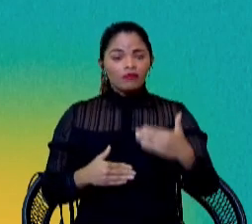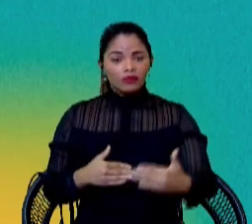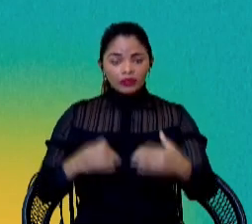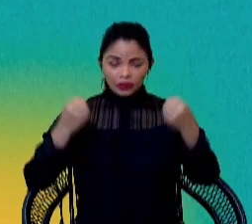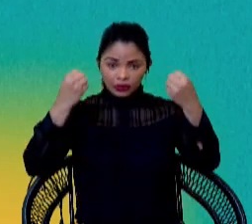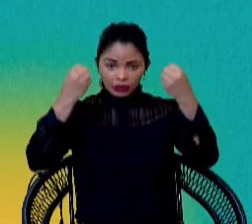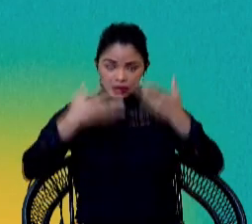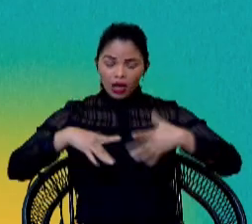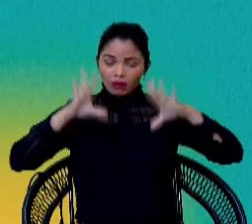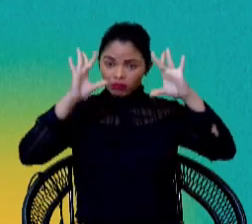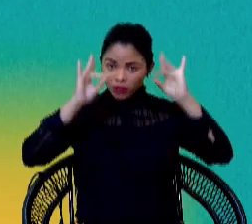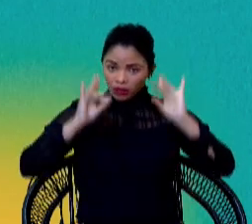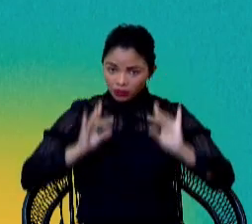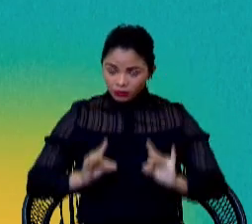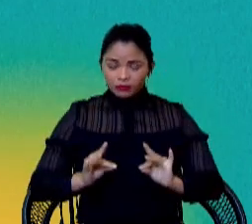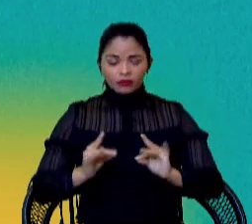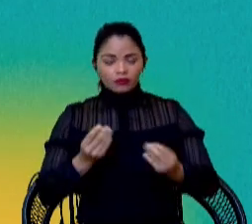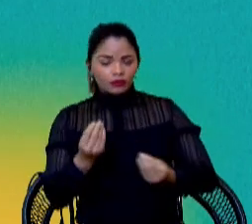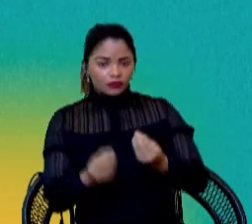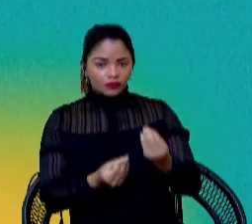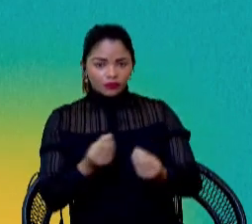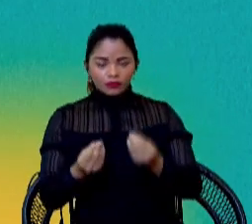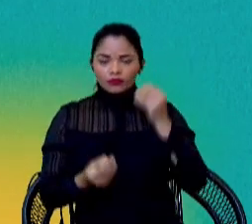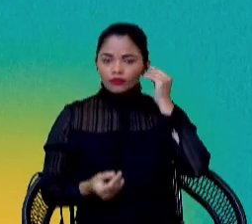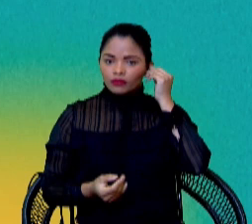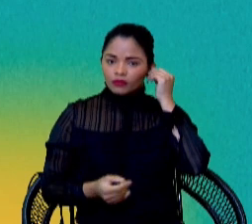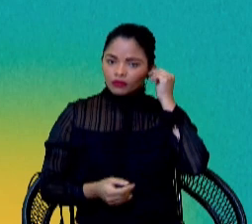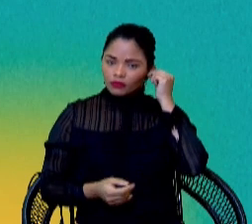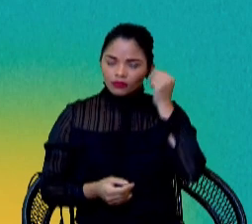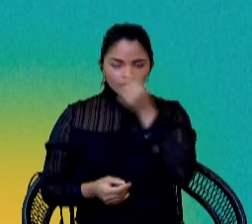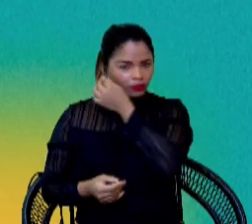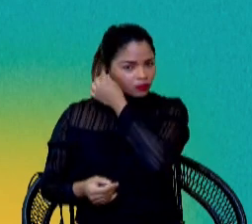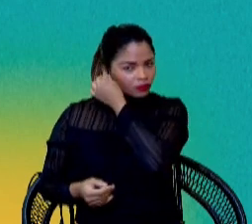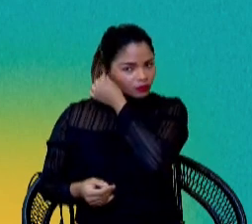gente consegue gerar tráfego dessa galera. Beleza?